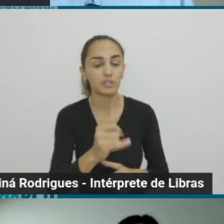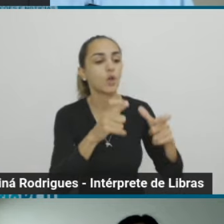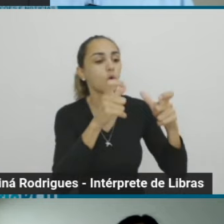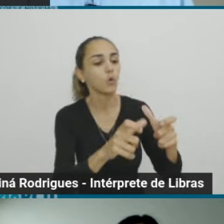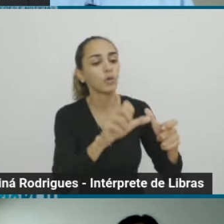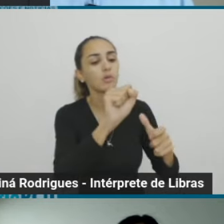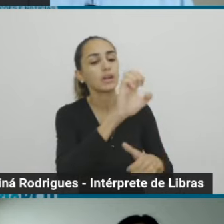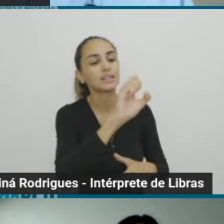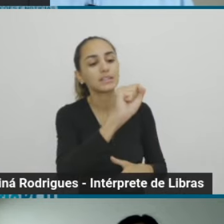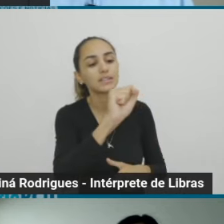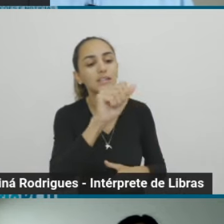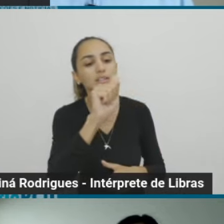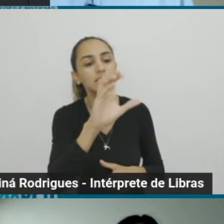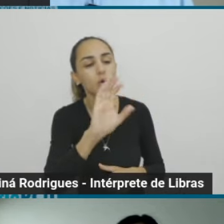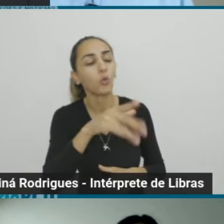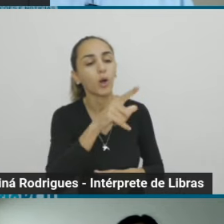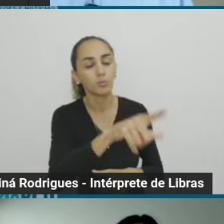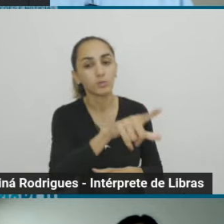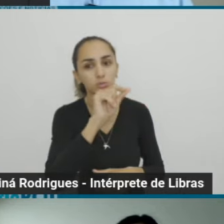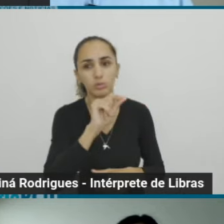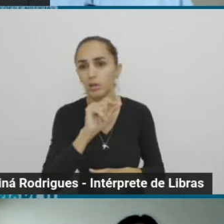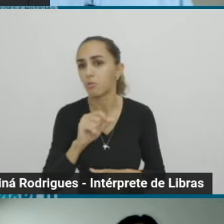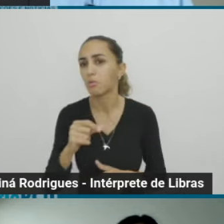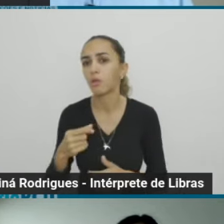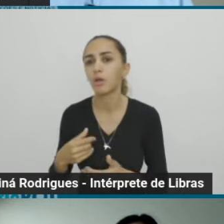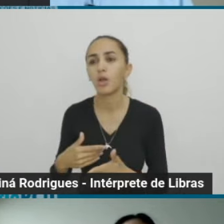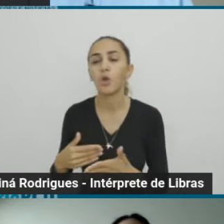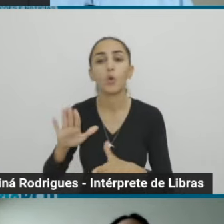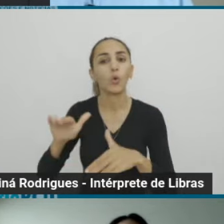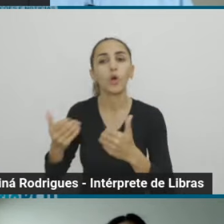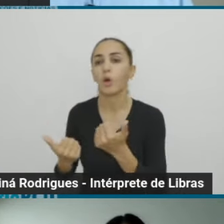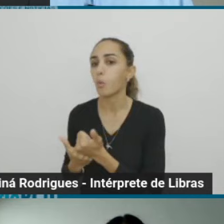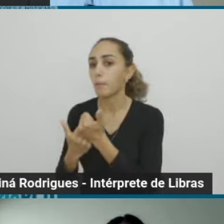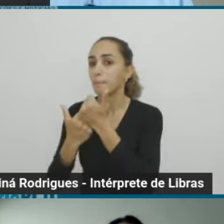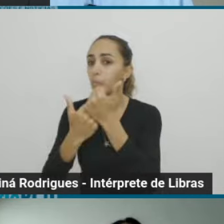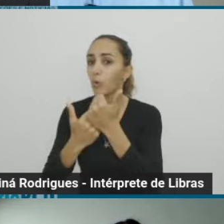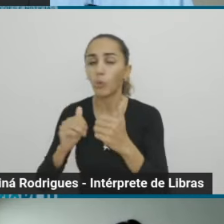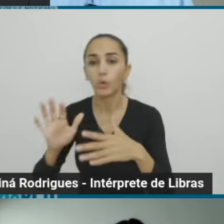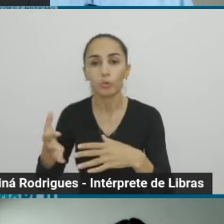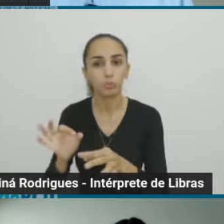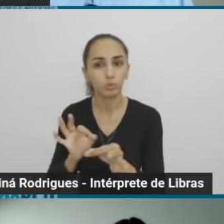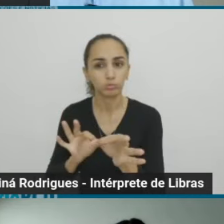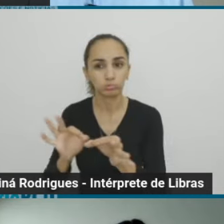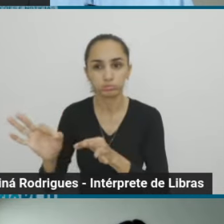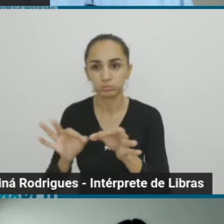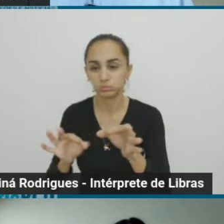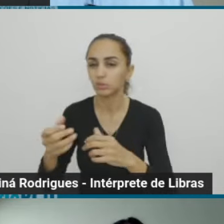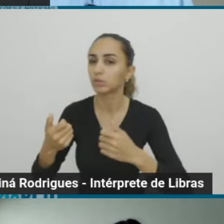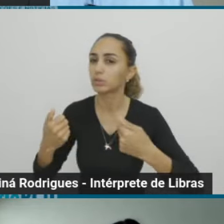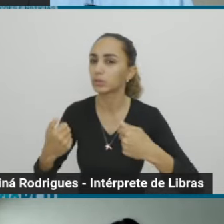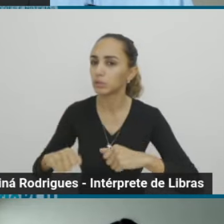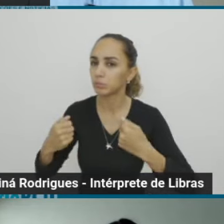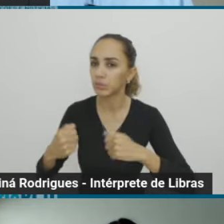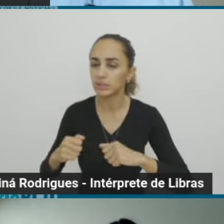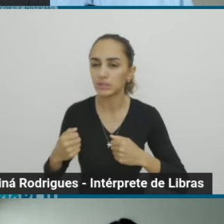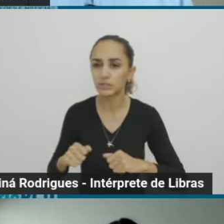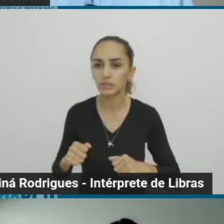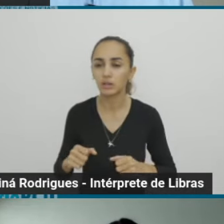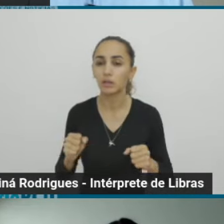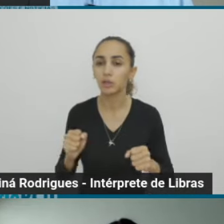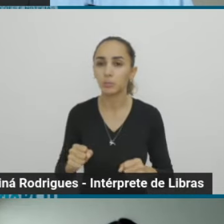sua preferência, como, enfim, os apoios, os ajustes necessários para que possam